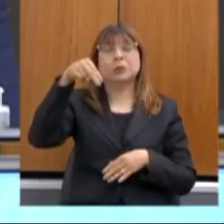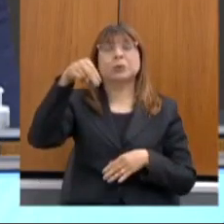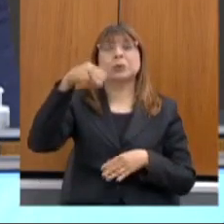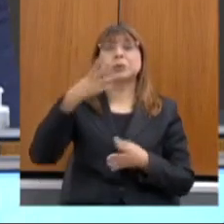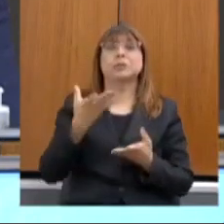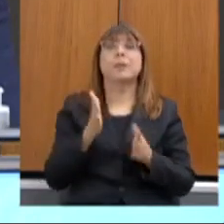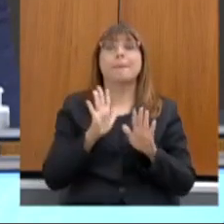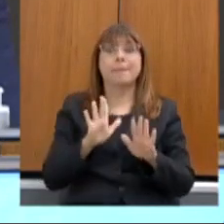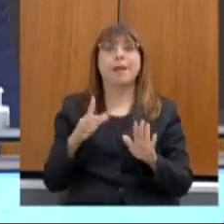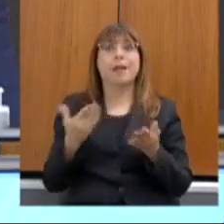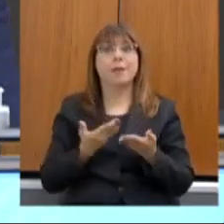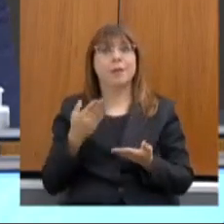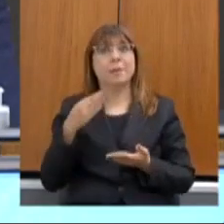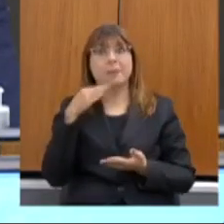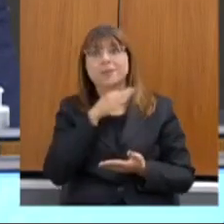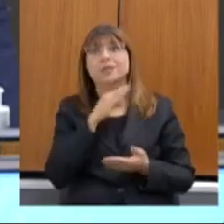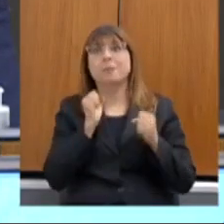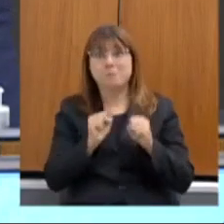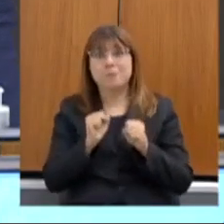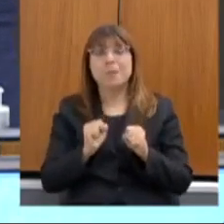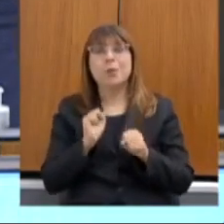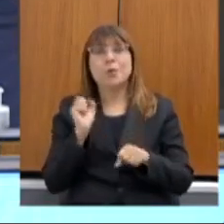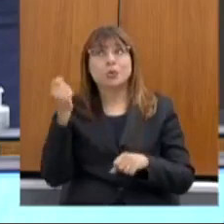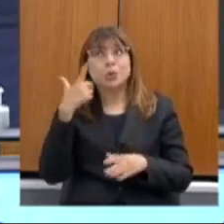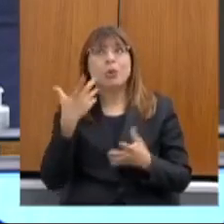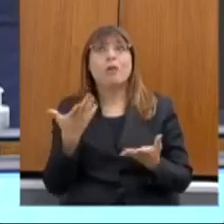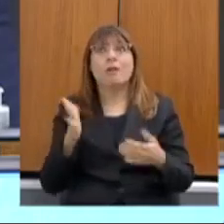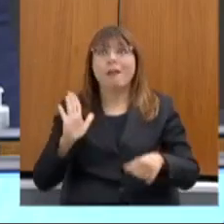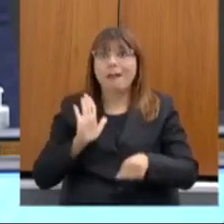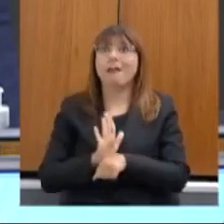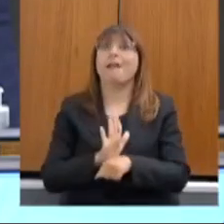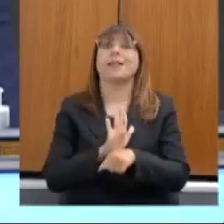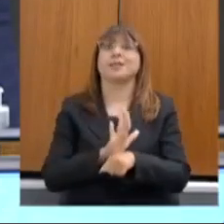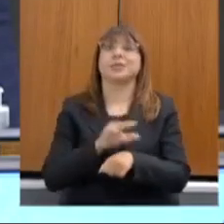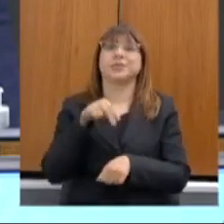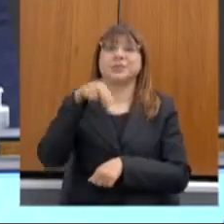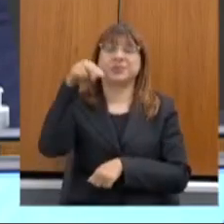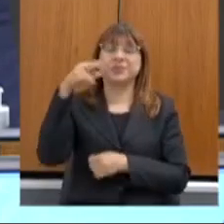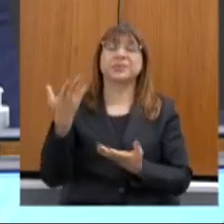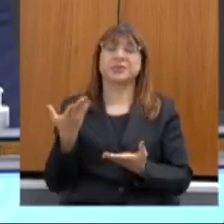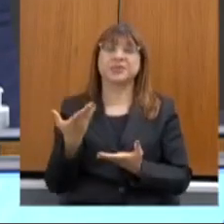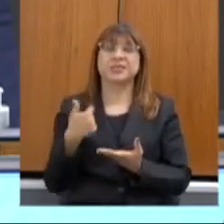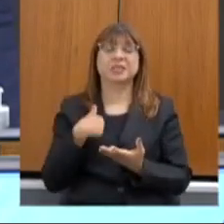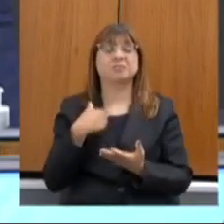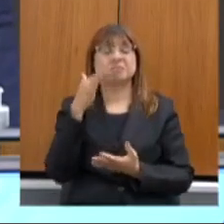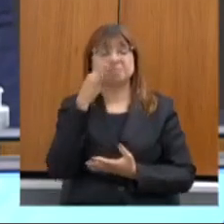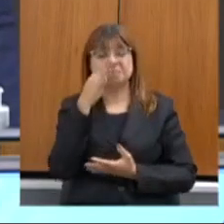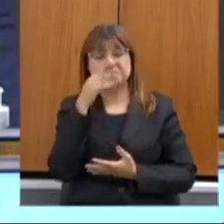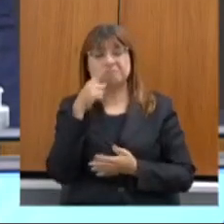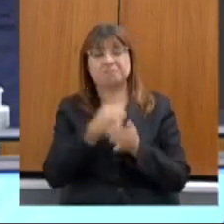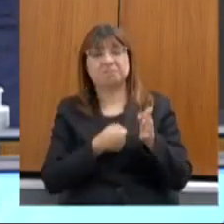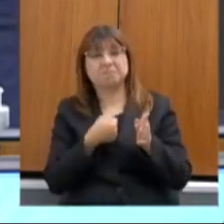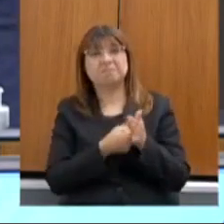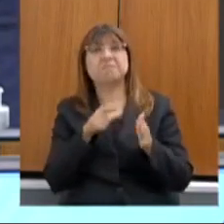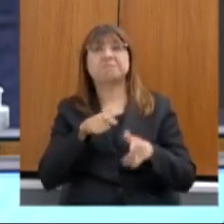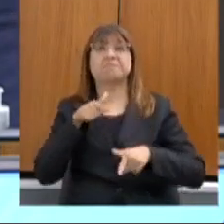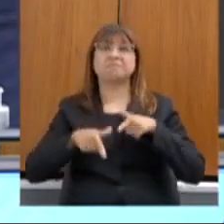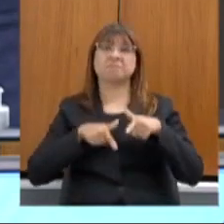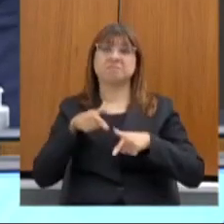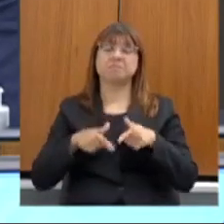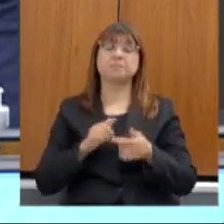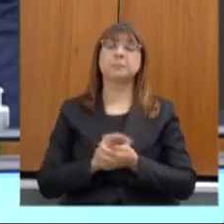que o sol pode ser até da Glória do né do norte nordeste então eu admiro muito essa batalha essa luta sua